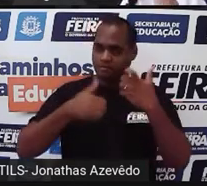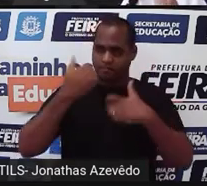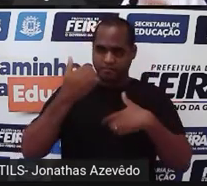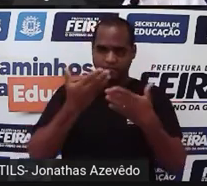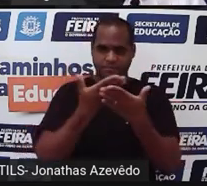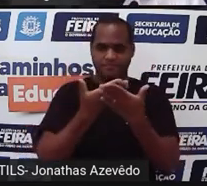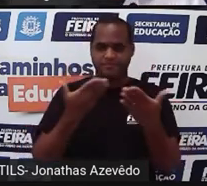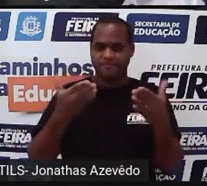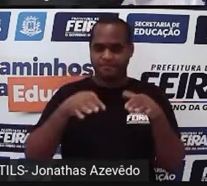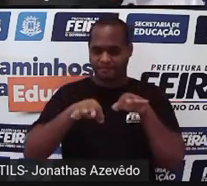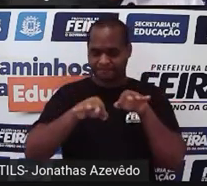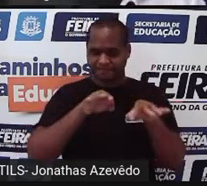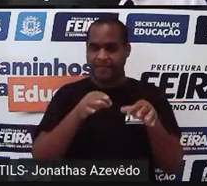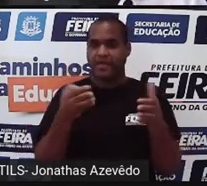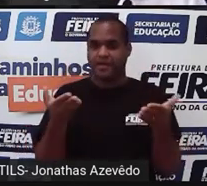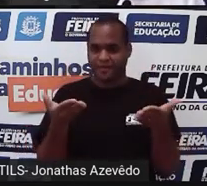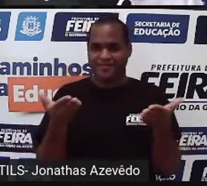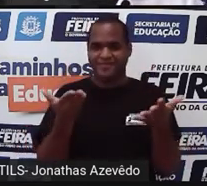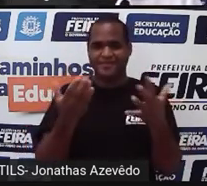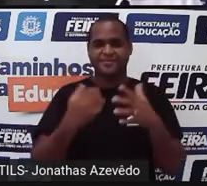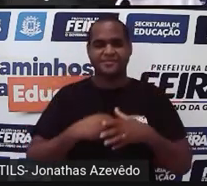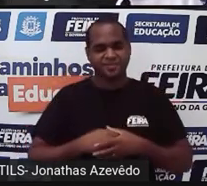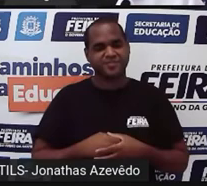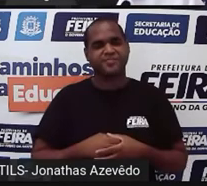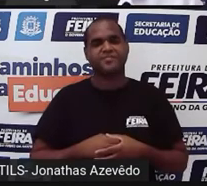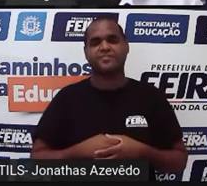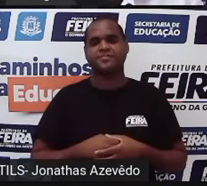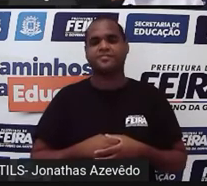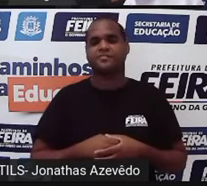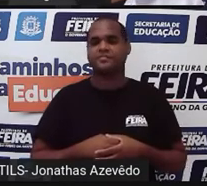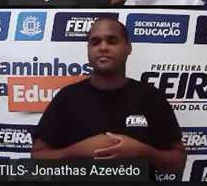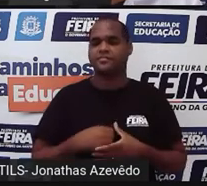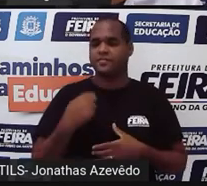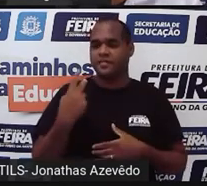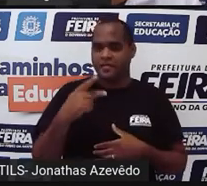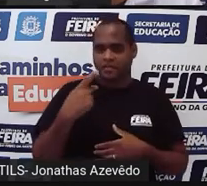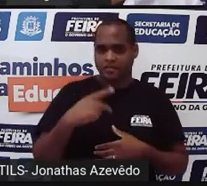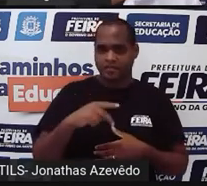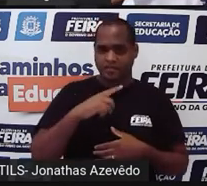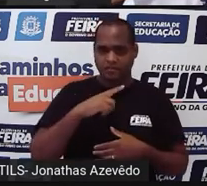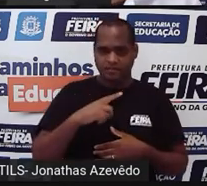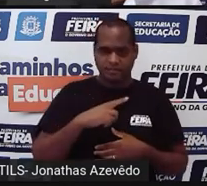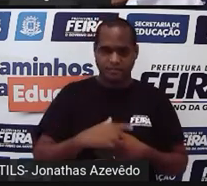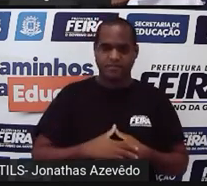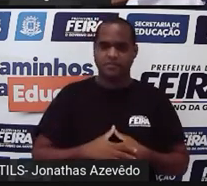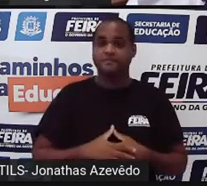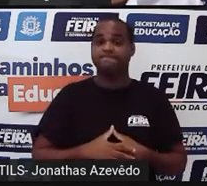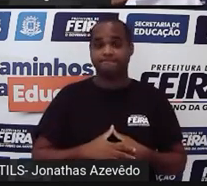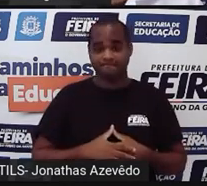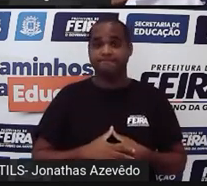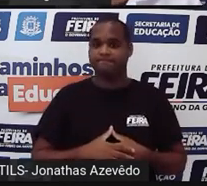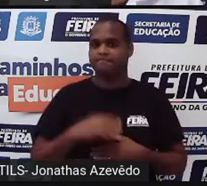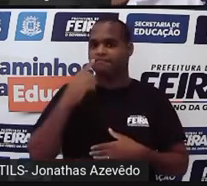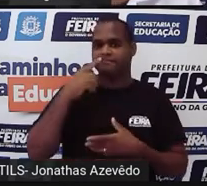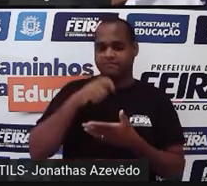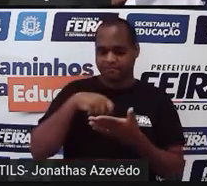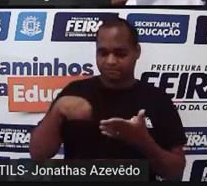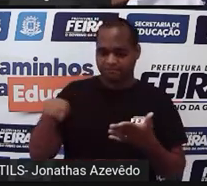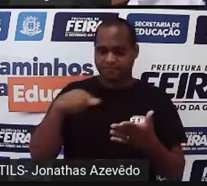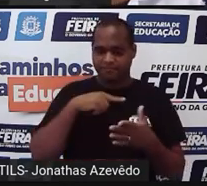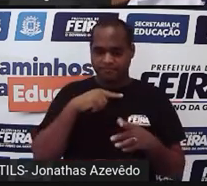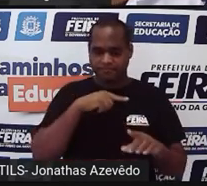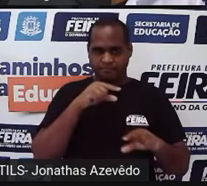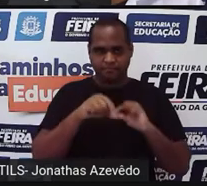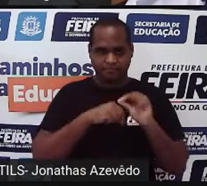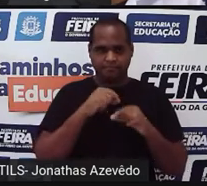maneira organizada agora, através, né, de uma situação. Aquelas anotações ali